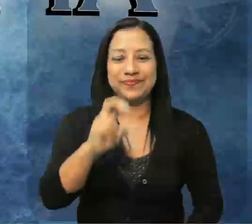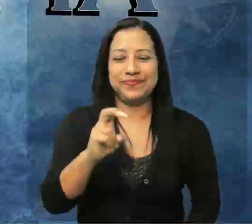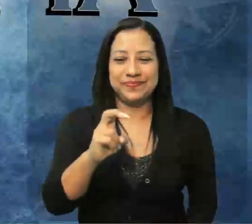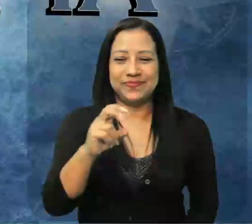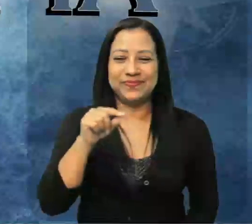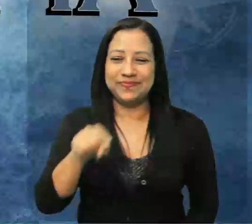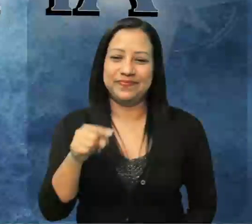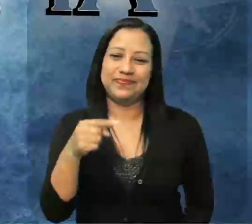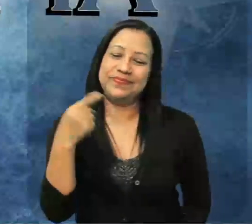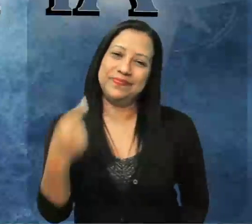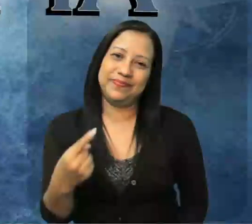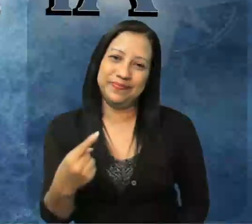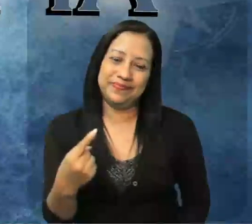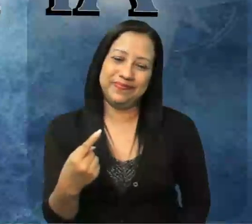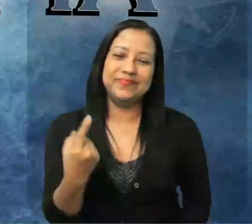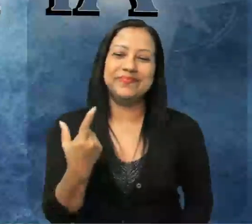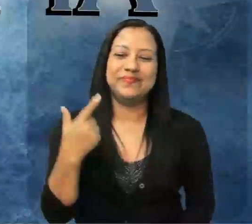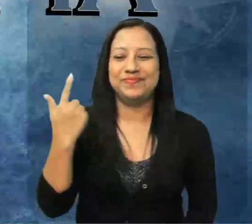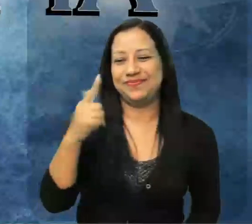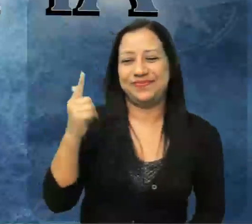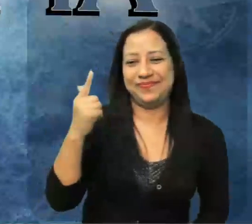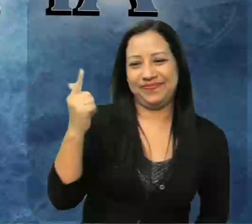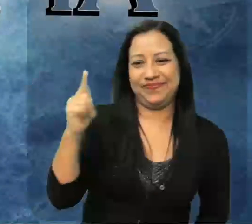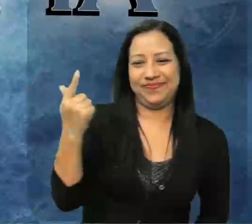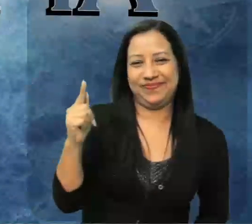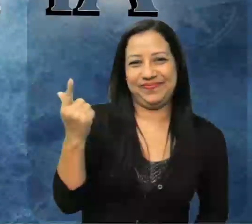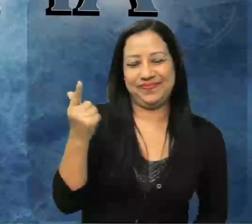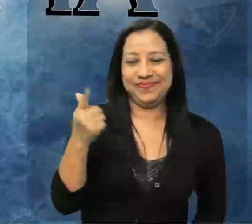E vamos para a nossa aula, queridos alunos, aula